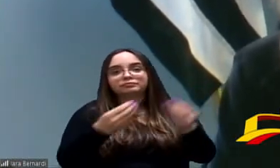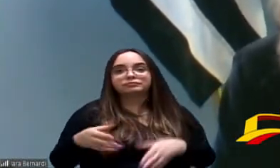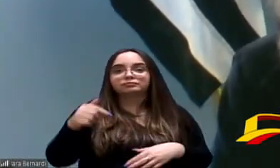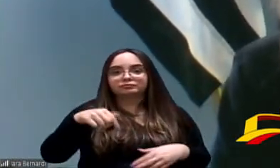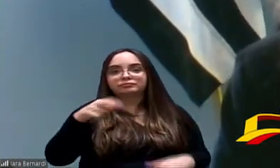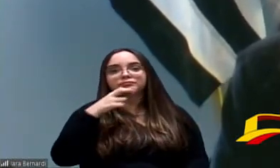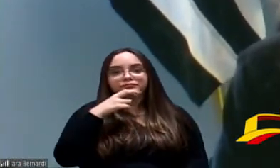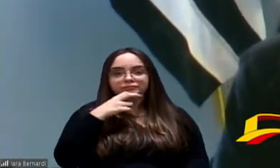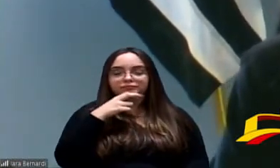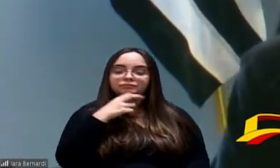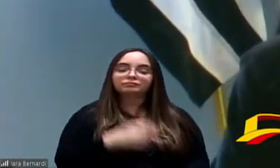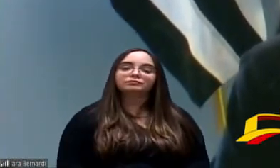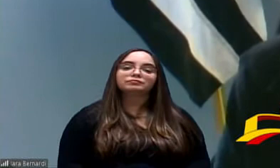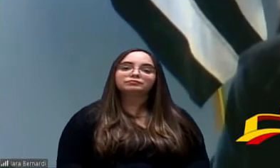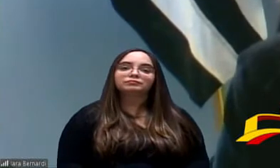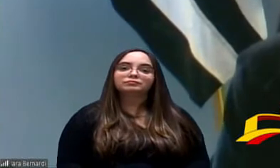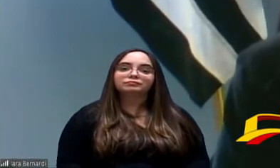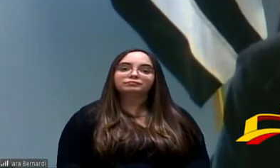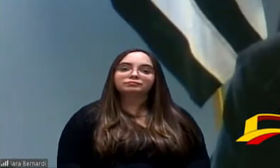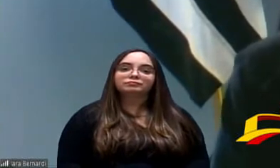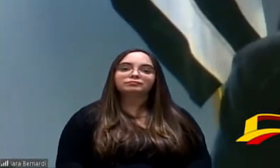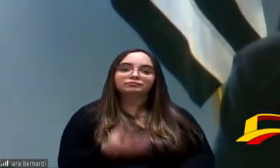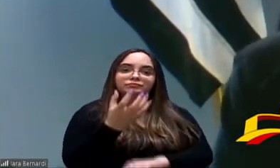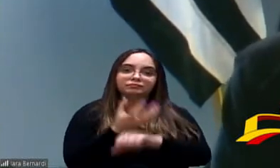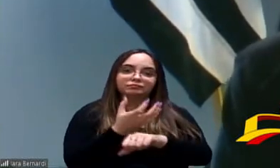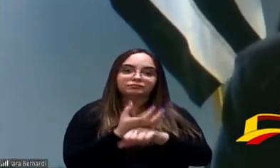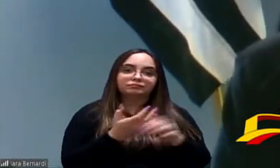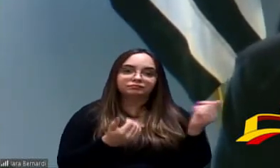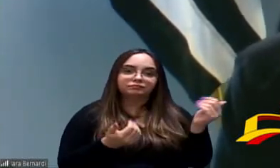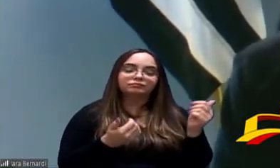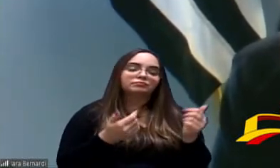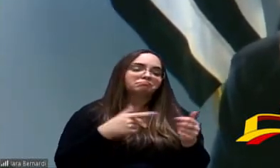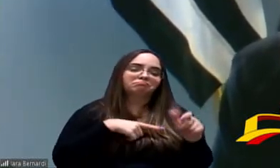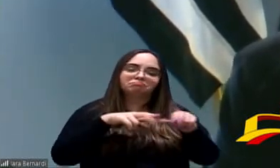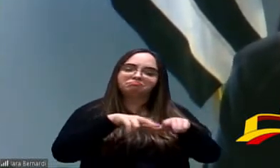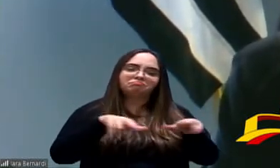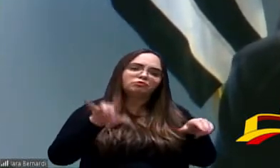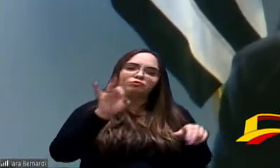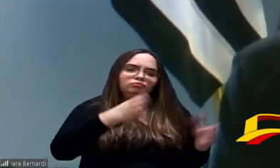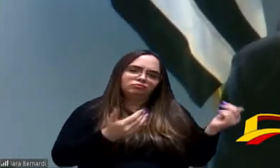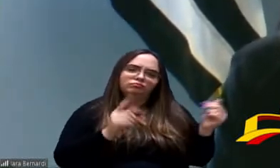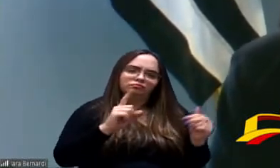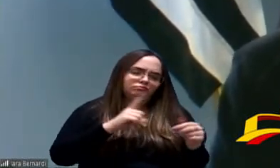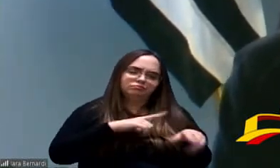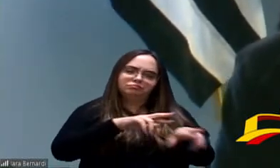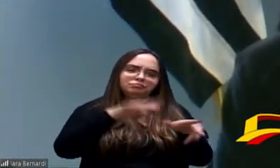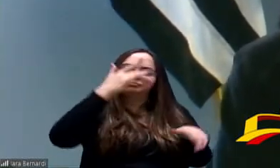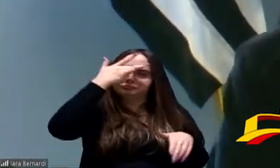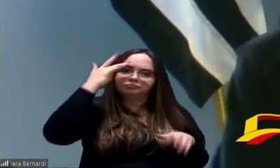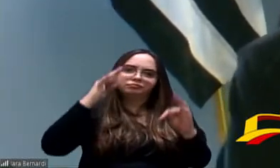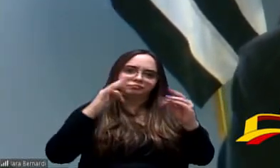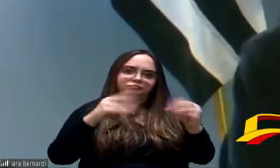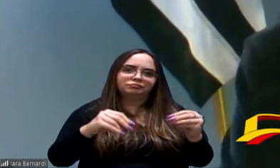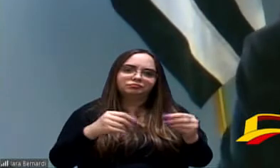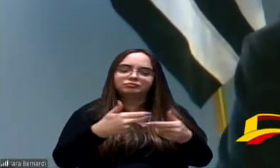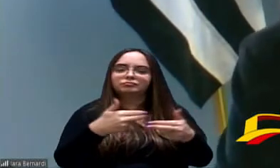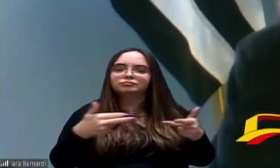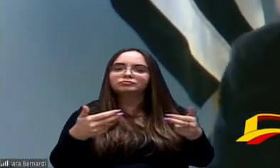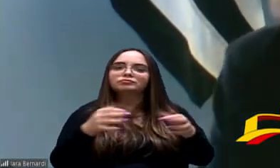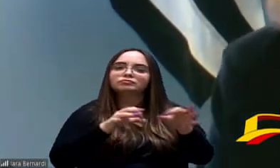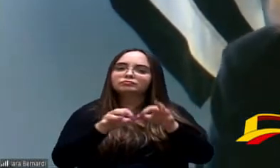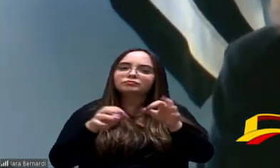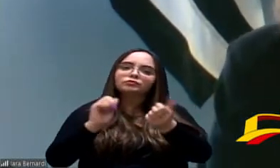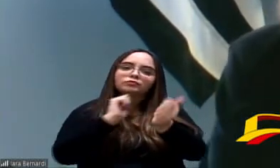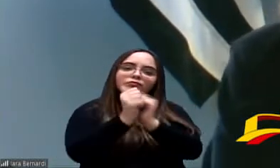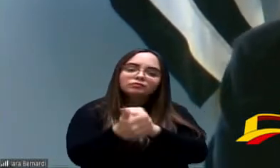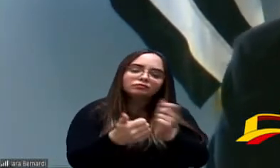para Sorocaba. Essa é a Praça da Juventude, que atende idosos e todos de todas as idades com projetos culturais e